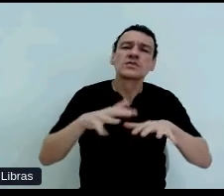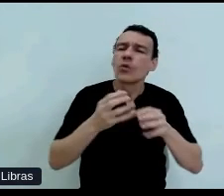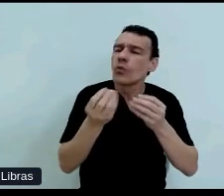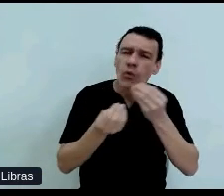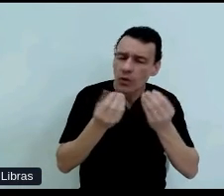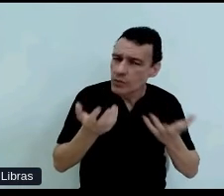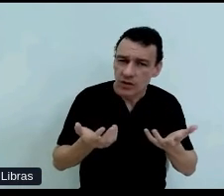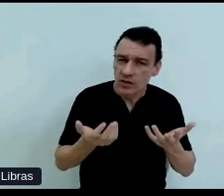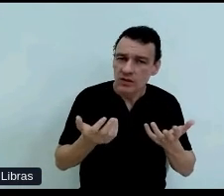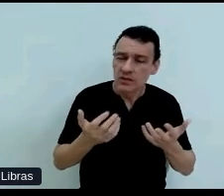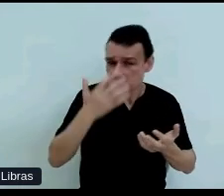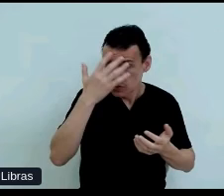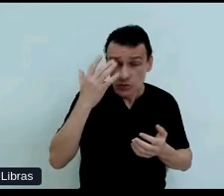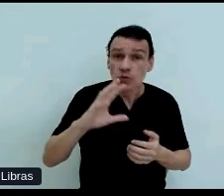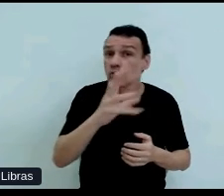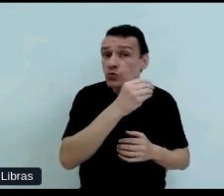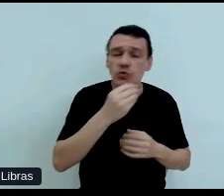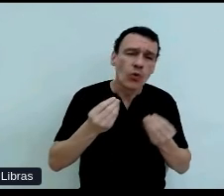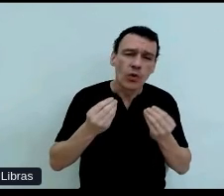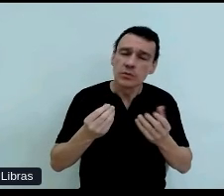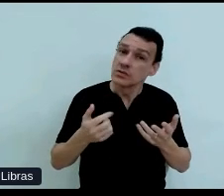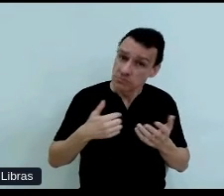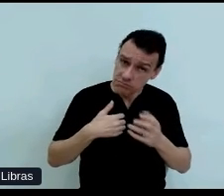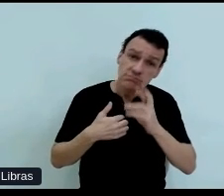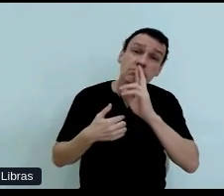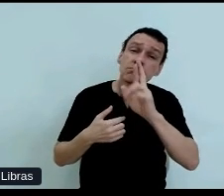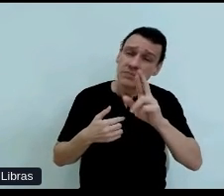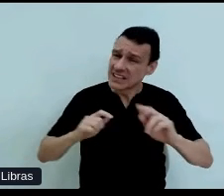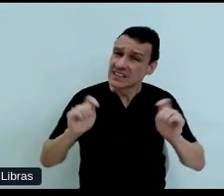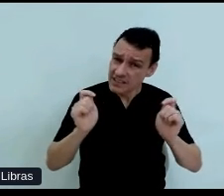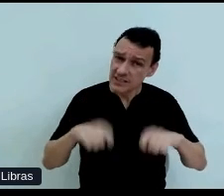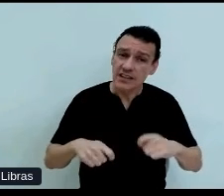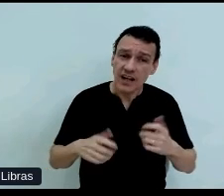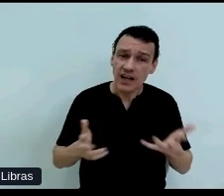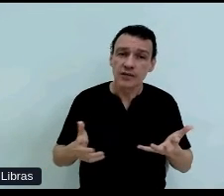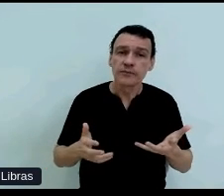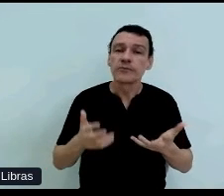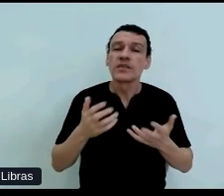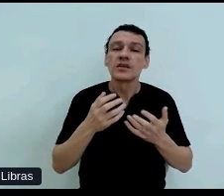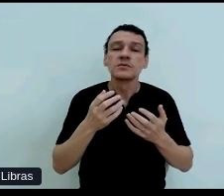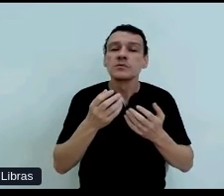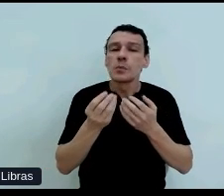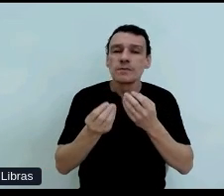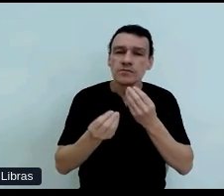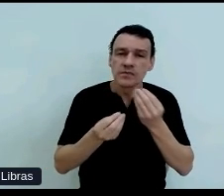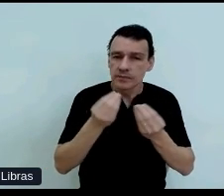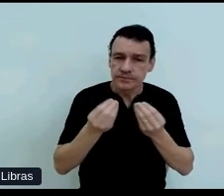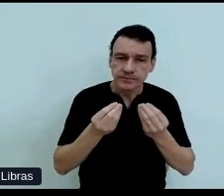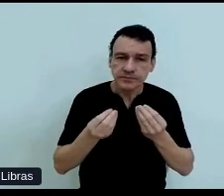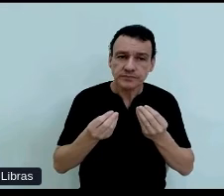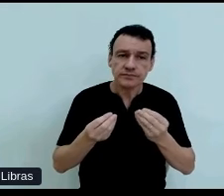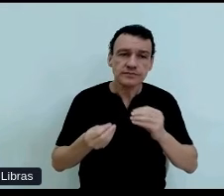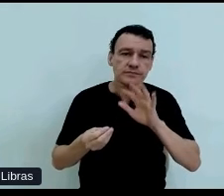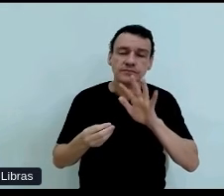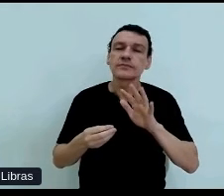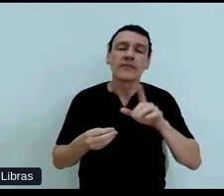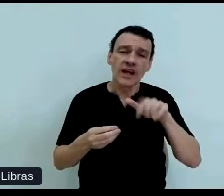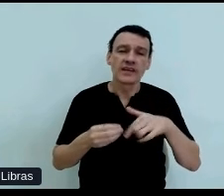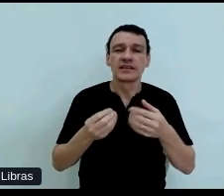essa inclusão? Né? Vocês podem perguntar-se e falar, não dá para fazer isso, não dá para